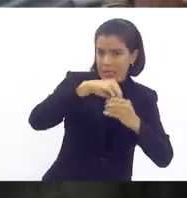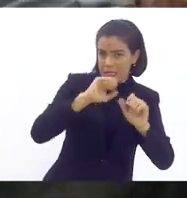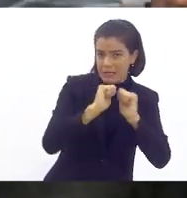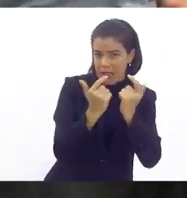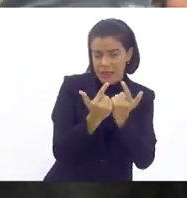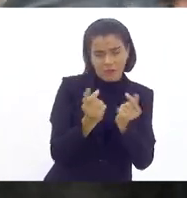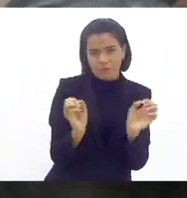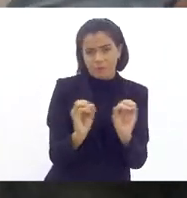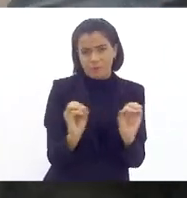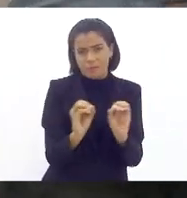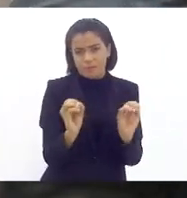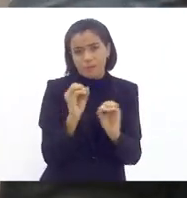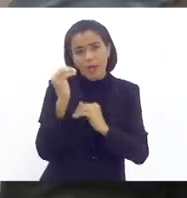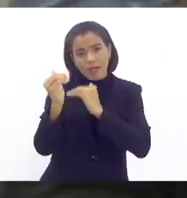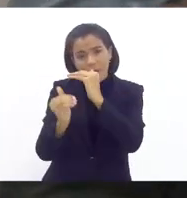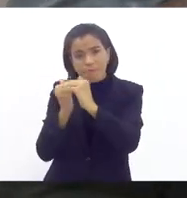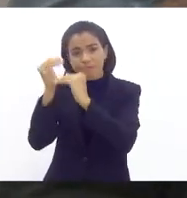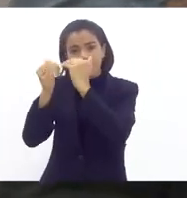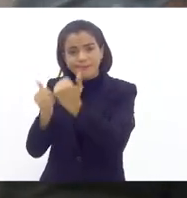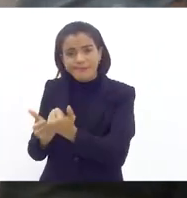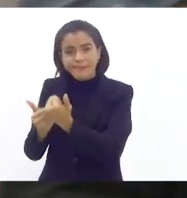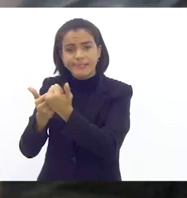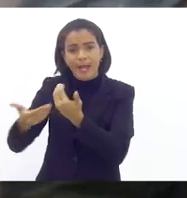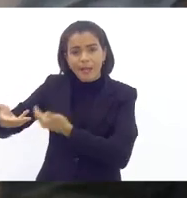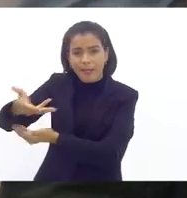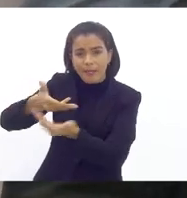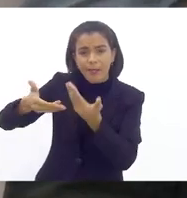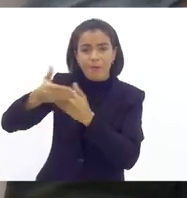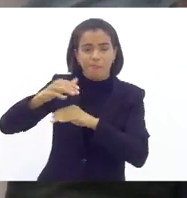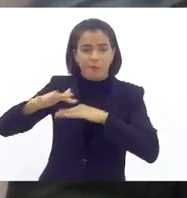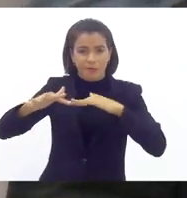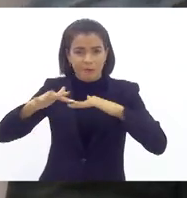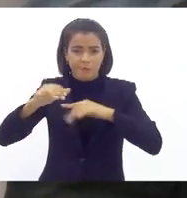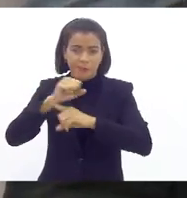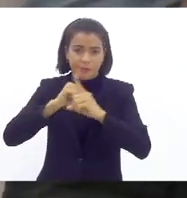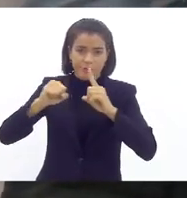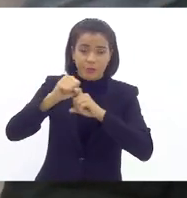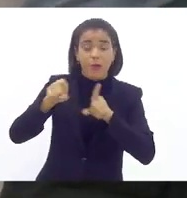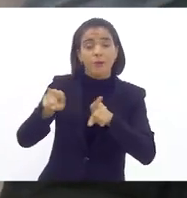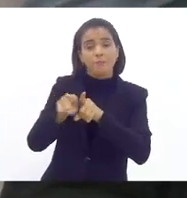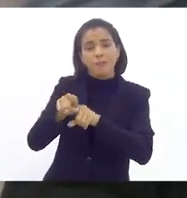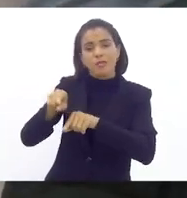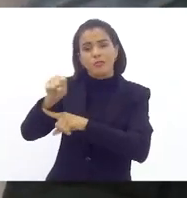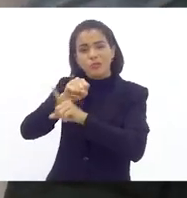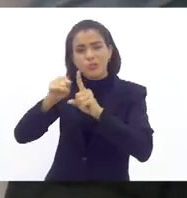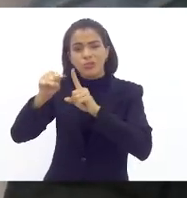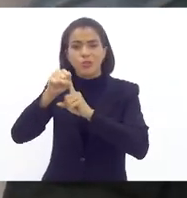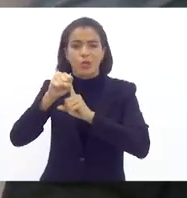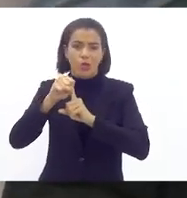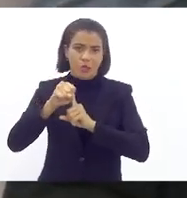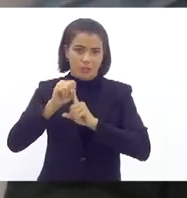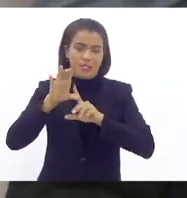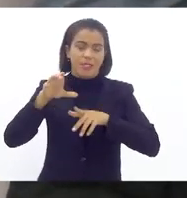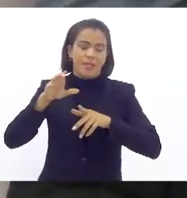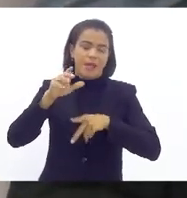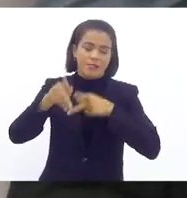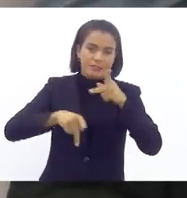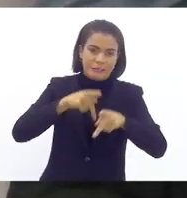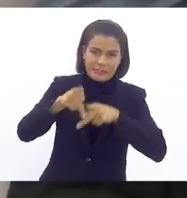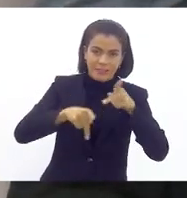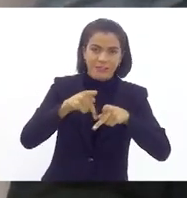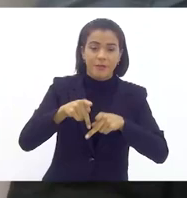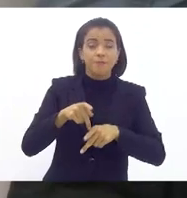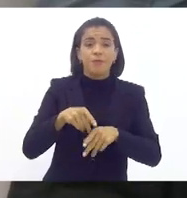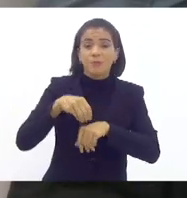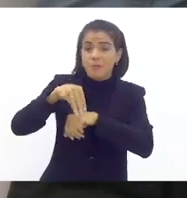LERJ. Então, essa construção tem envolvido dos movimentos sociais e sociedade civil. E o meu informe também é